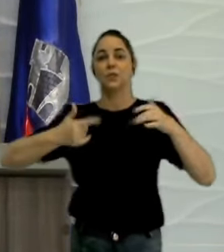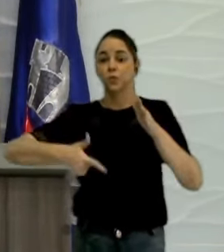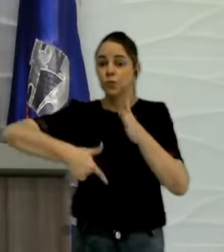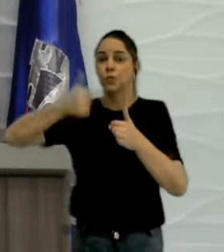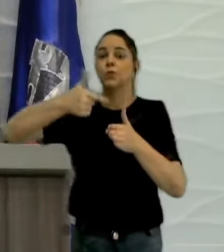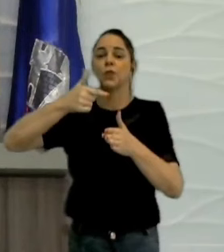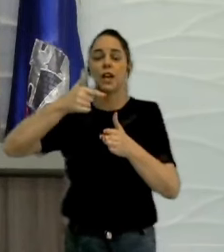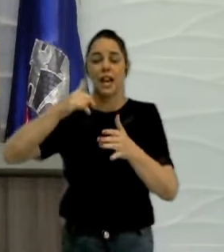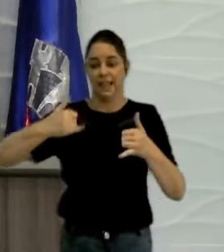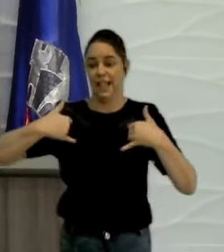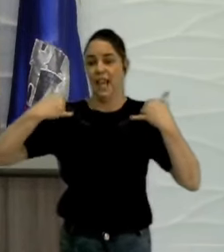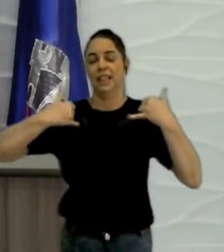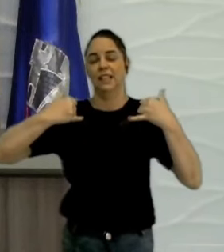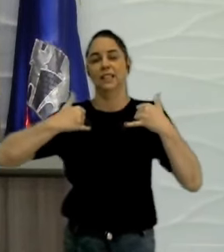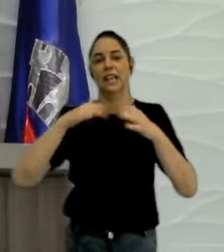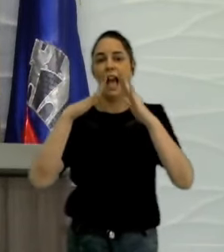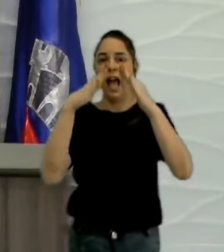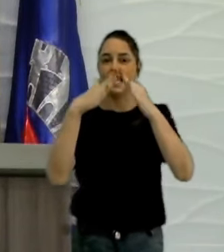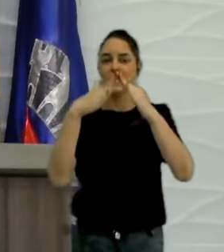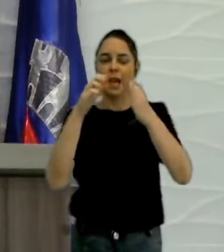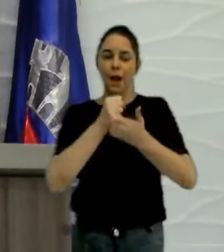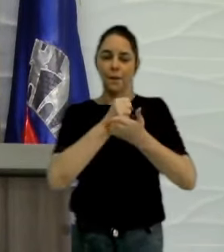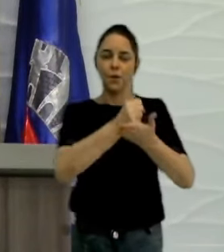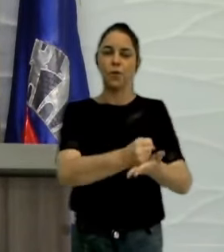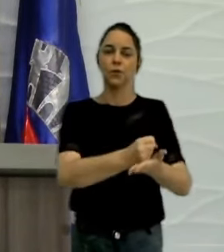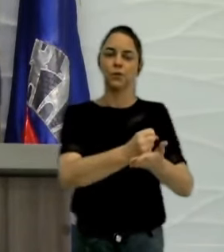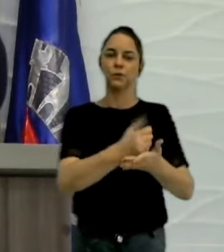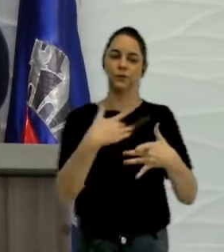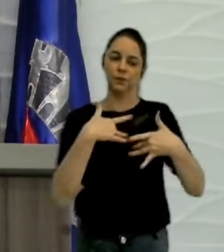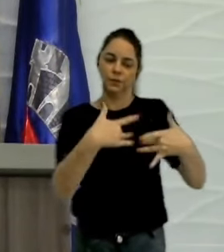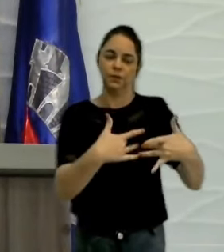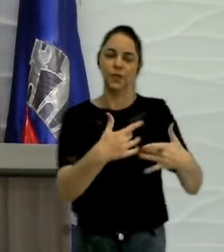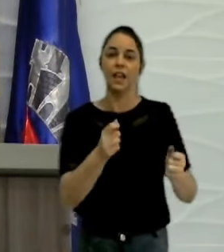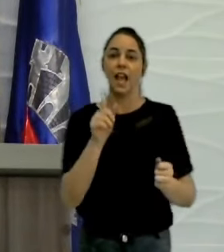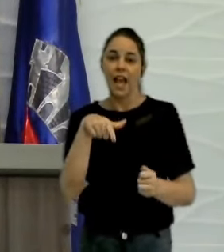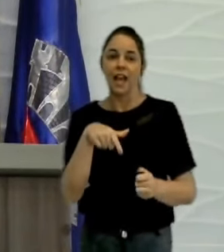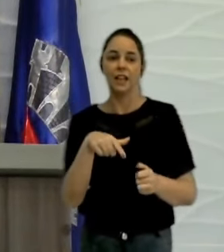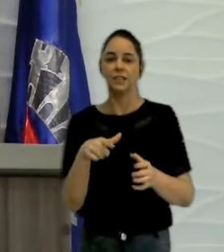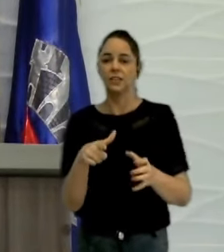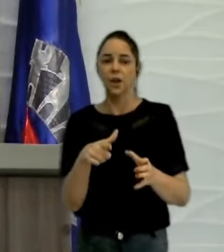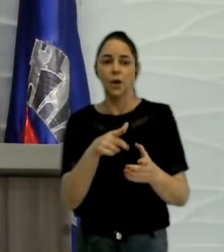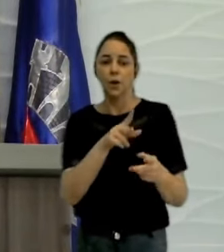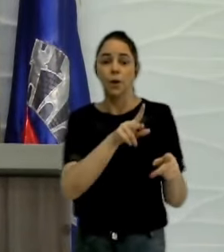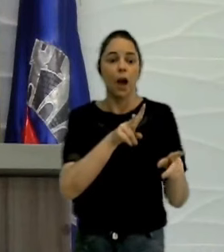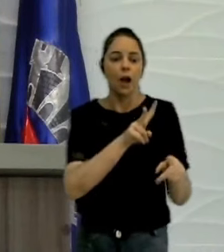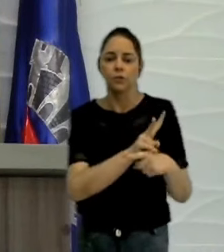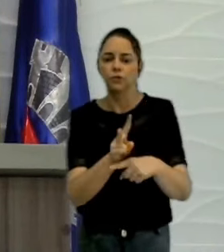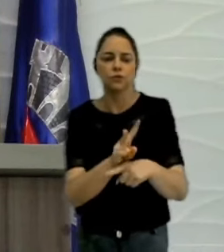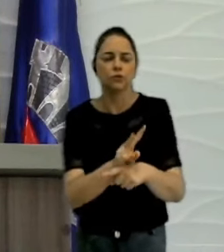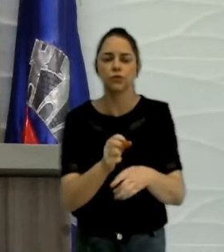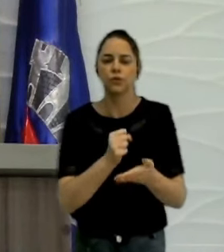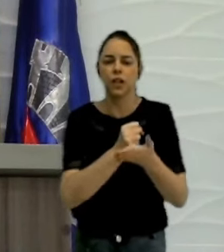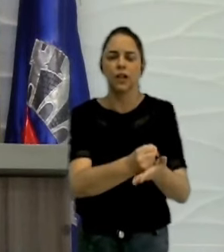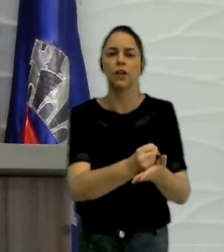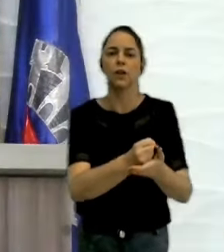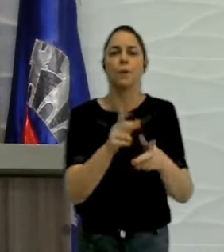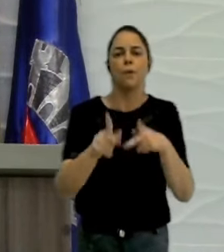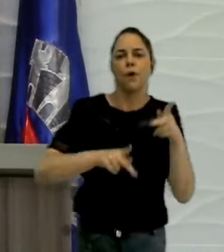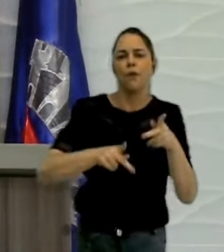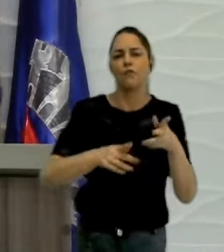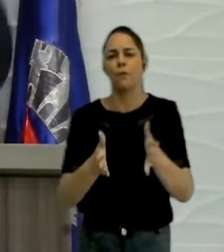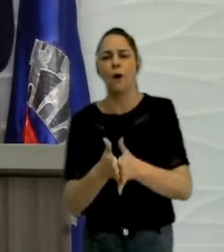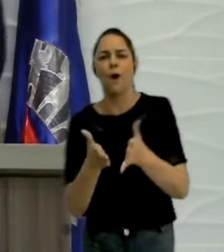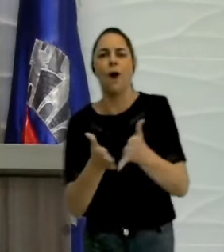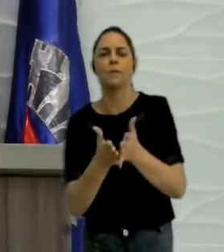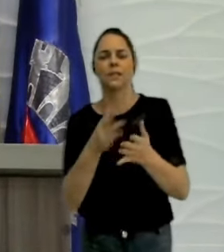segundo ano da Casa de Apoio, Pachequinho, que aquilo dali é o refúgio do povo pobre de São Bento do Una. É